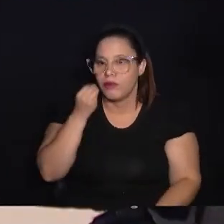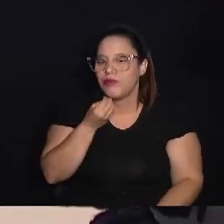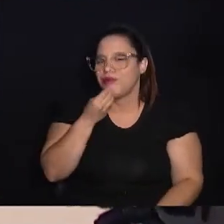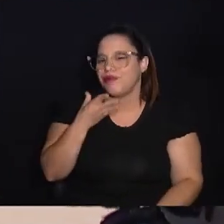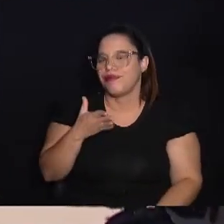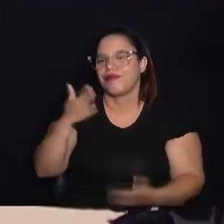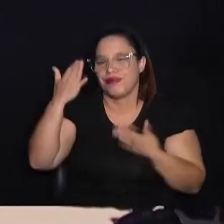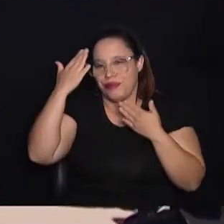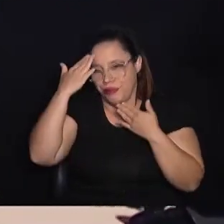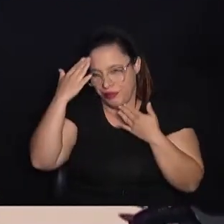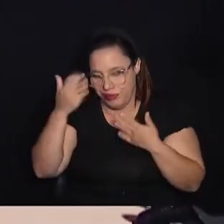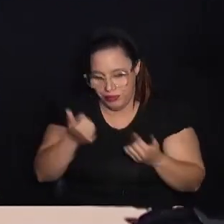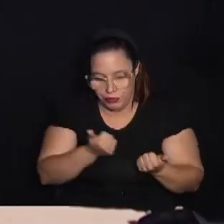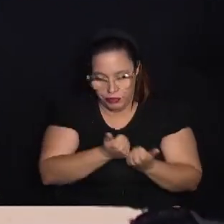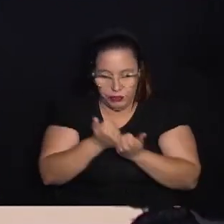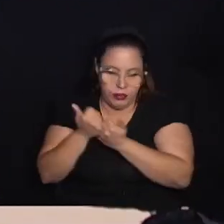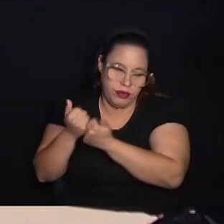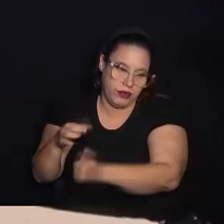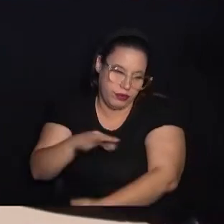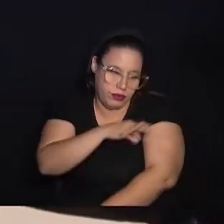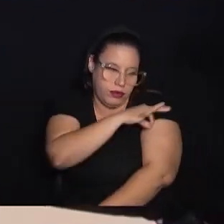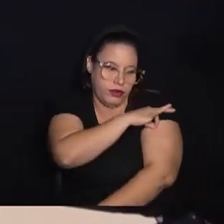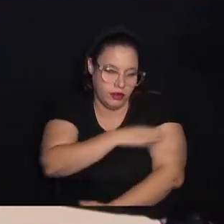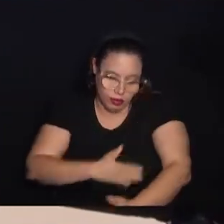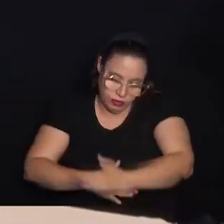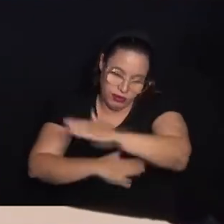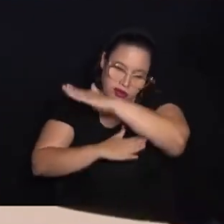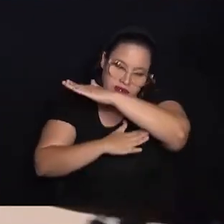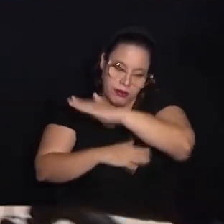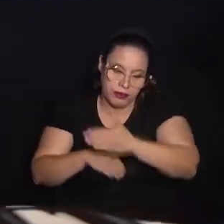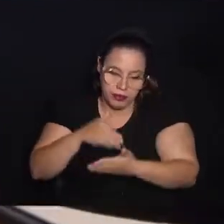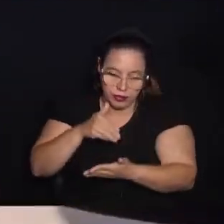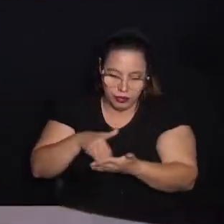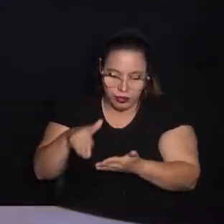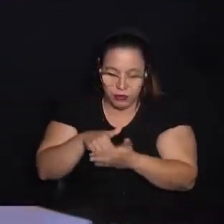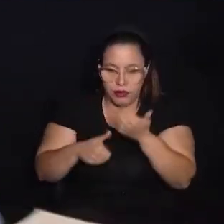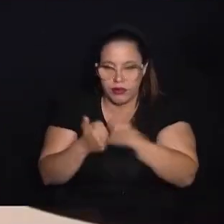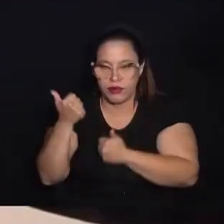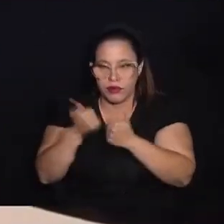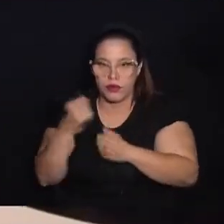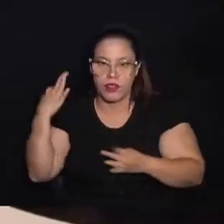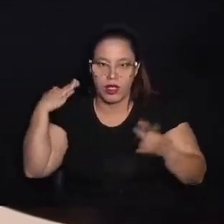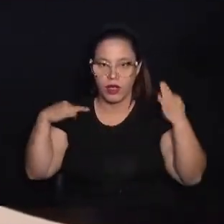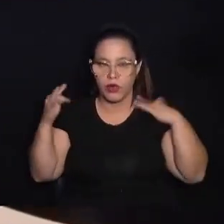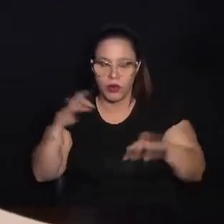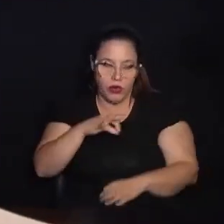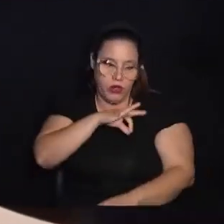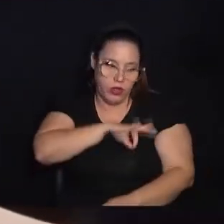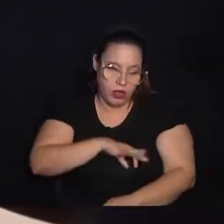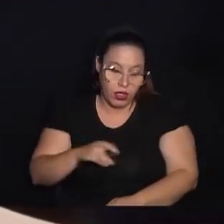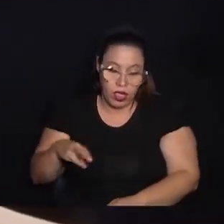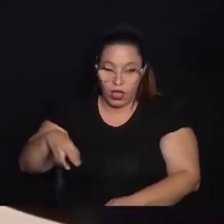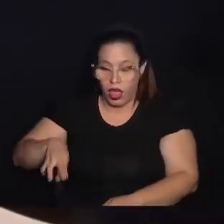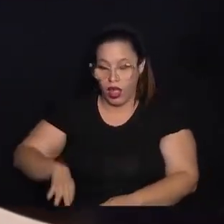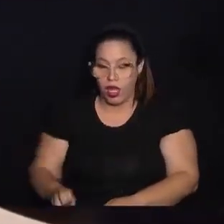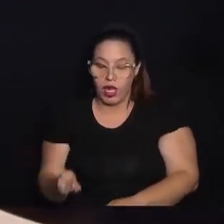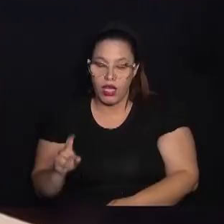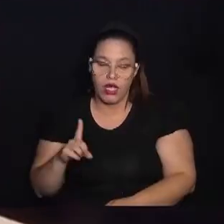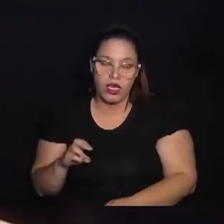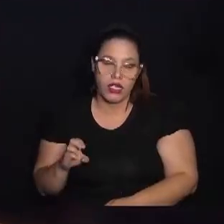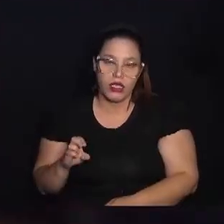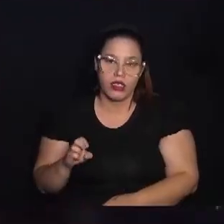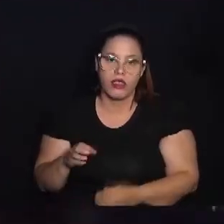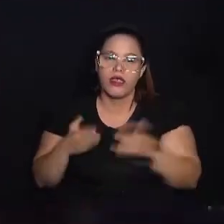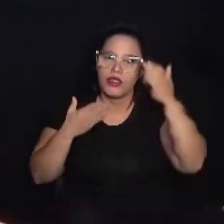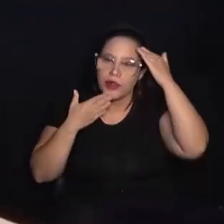agradeço aí todo o apoio da prefeitura Câmara Secretaria de Esporte cultura turismo guarda municipal endc todo mundo obrigada e aos